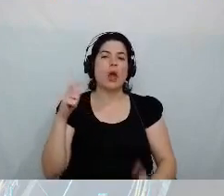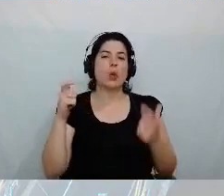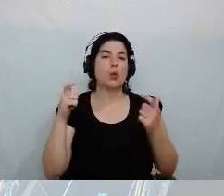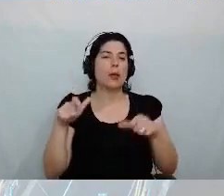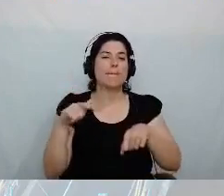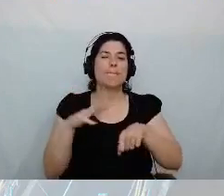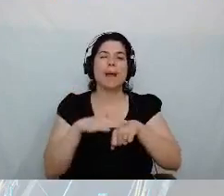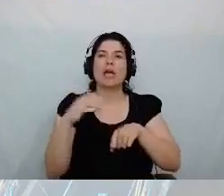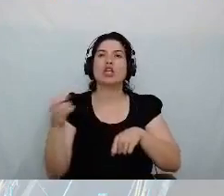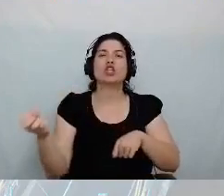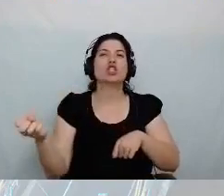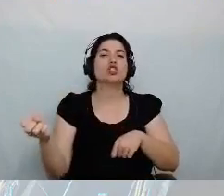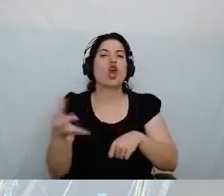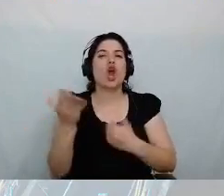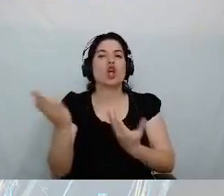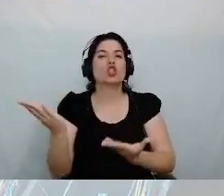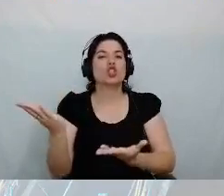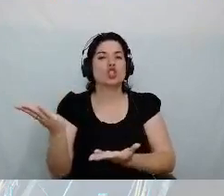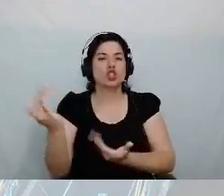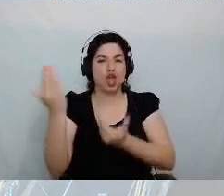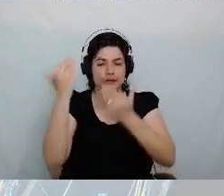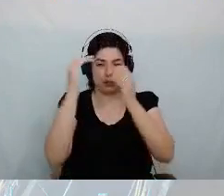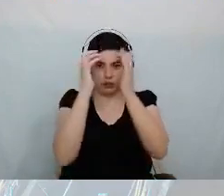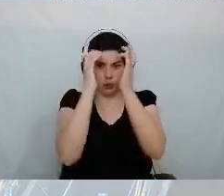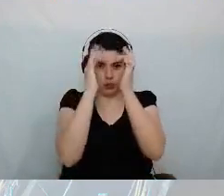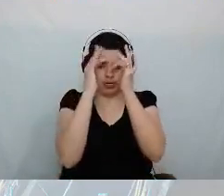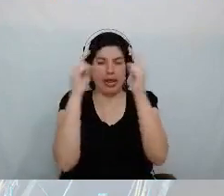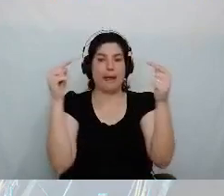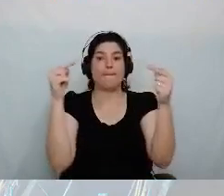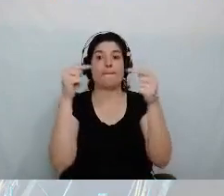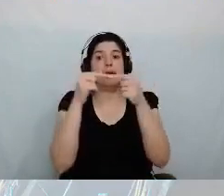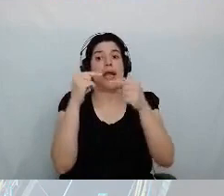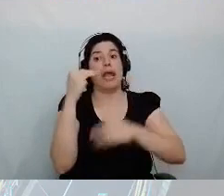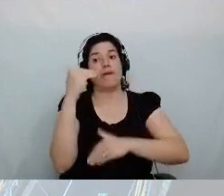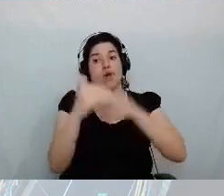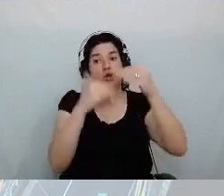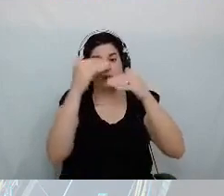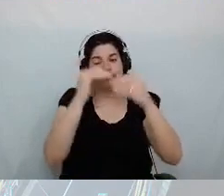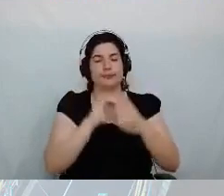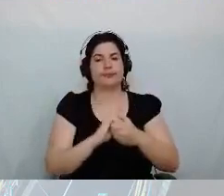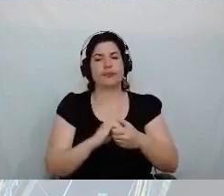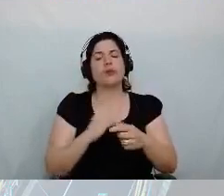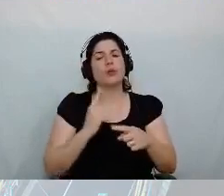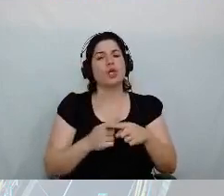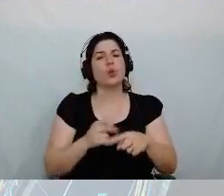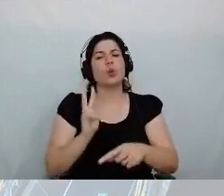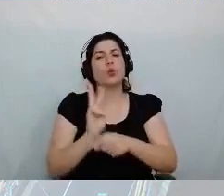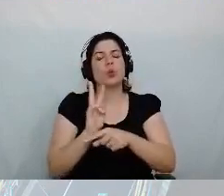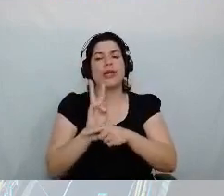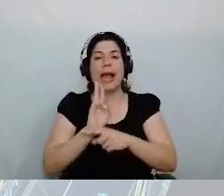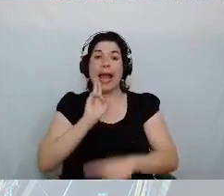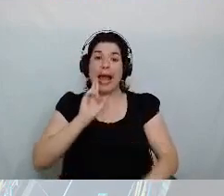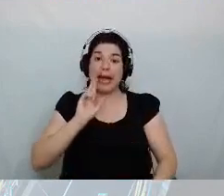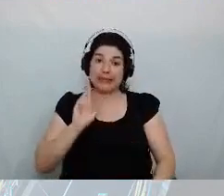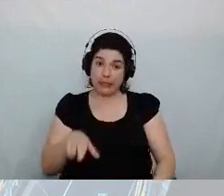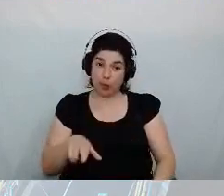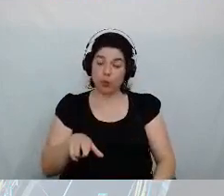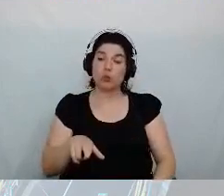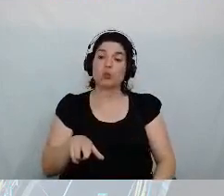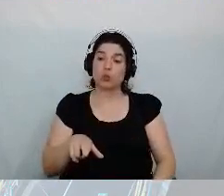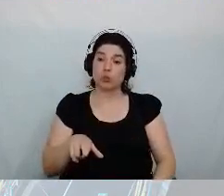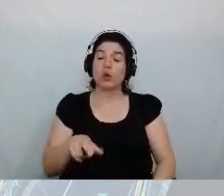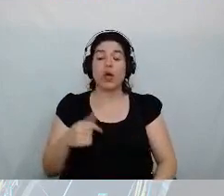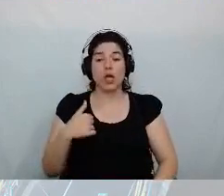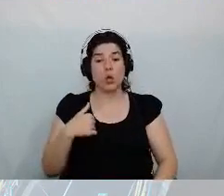mais jovem do cérebro, do ponto de vista de evolução, tá bom? Neocórtex, ele cuida da razão. Neste momento, eu estou usando o